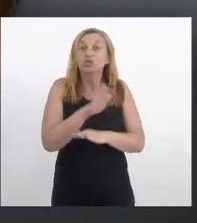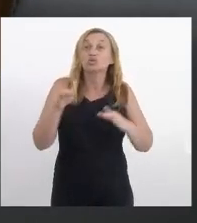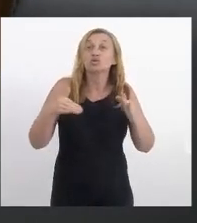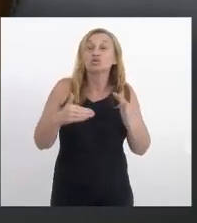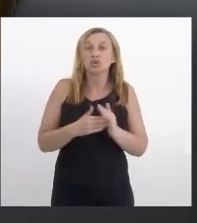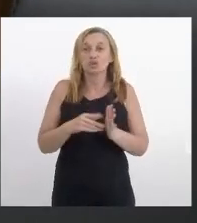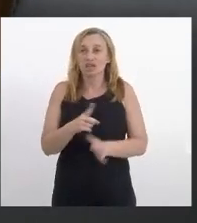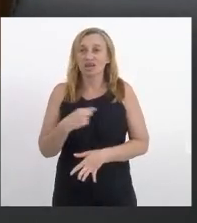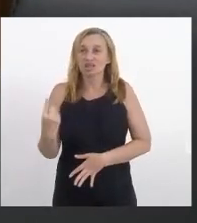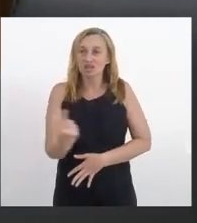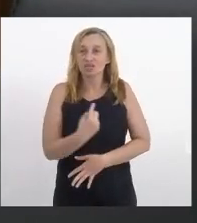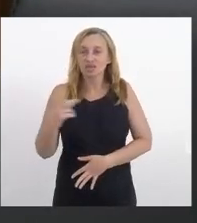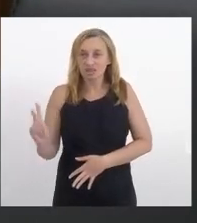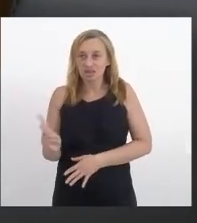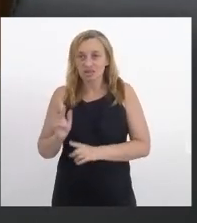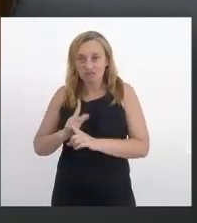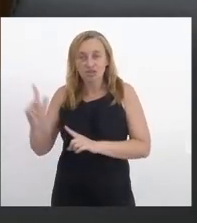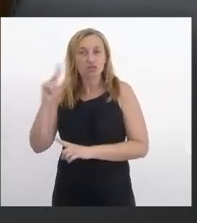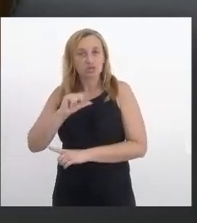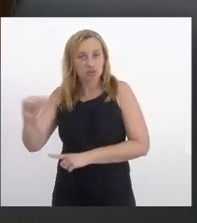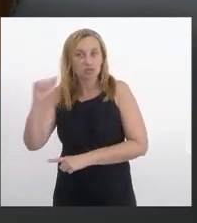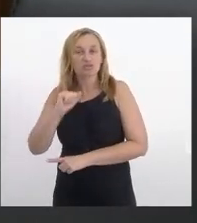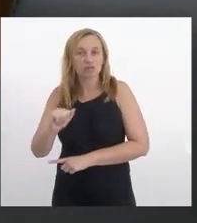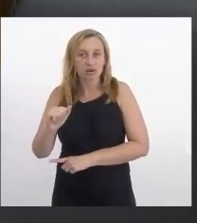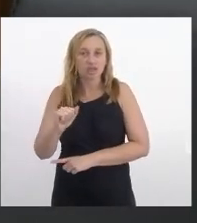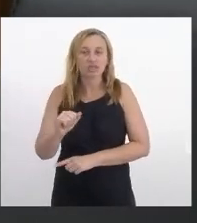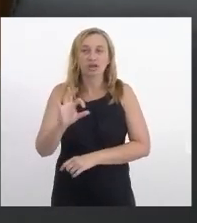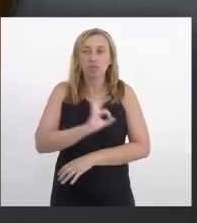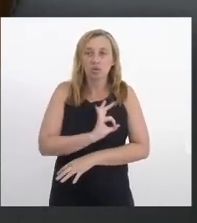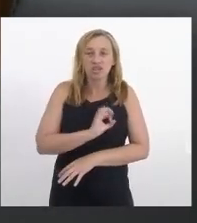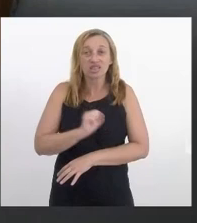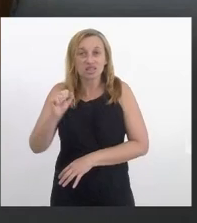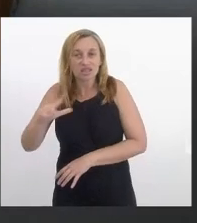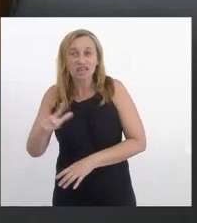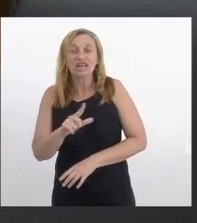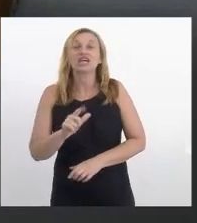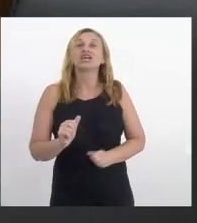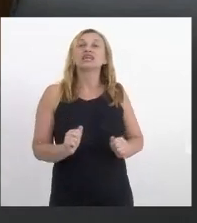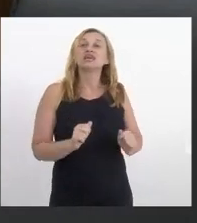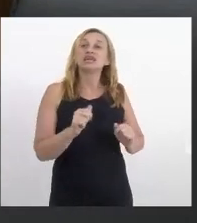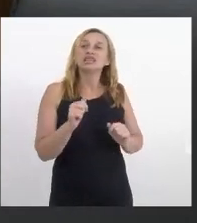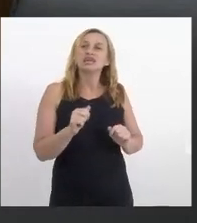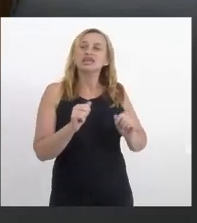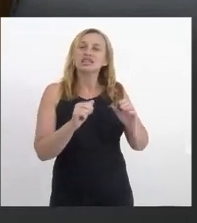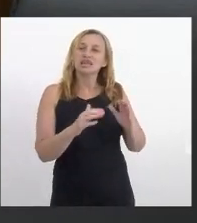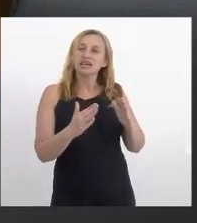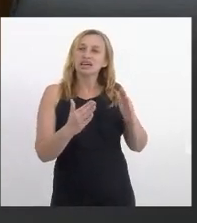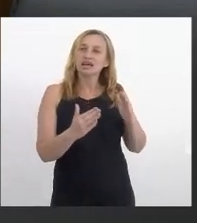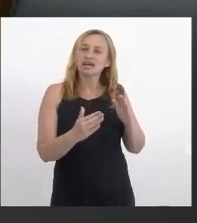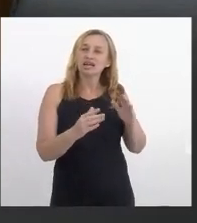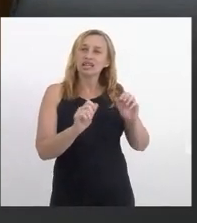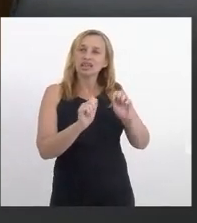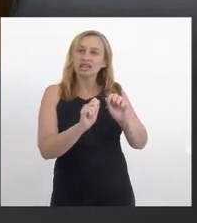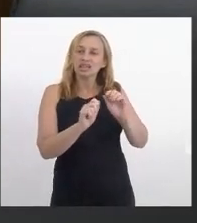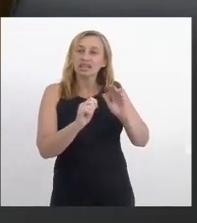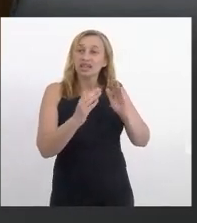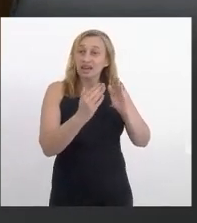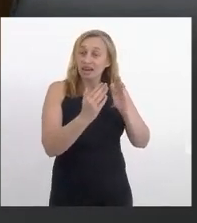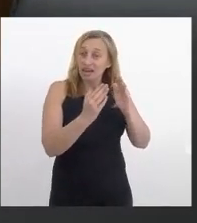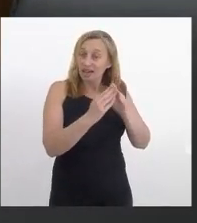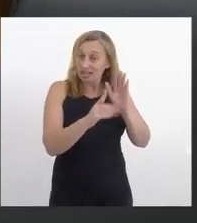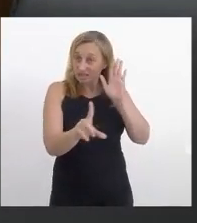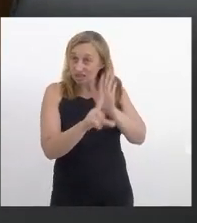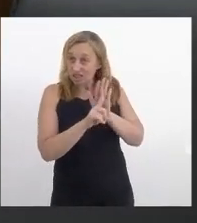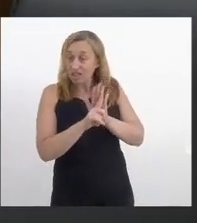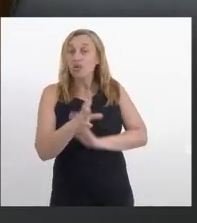as nossas vitórias na Polícia Civil. E na Assembleia Legislativa eu conheci a Luzia. E aí